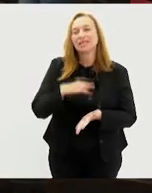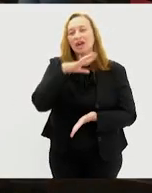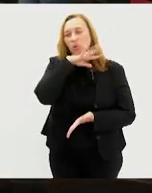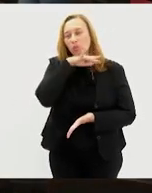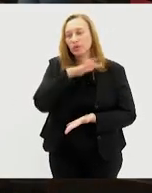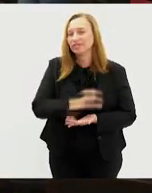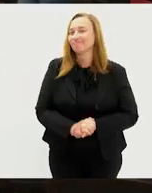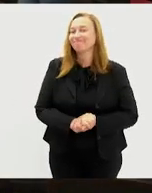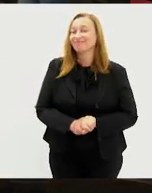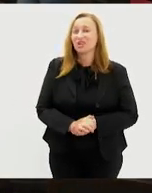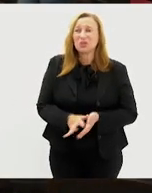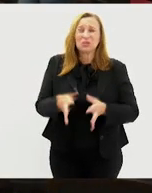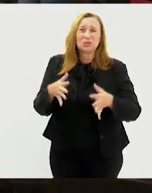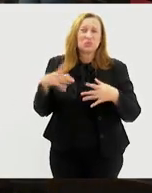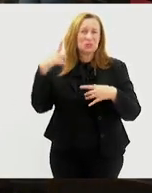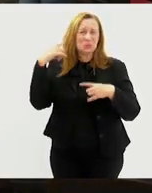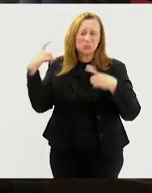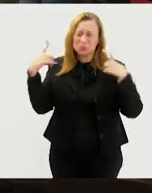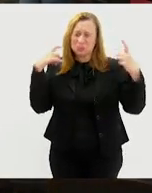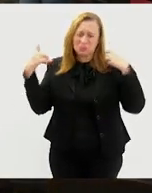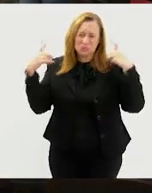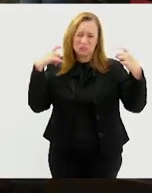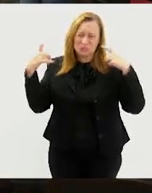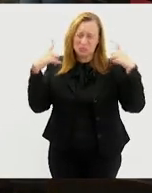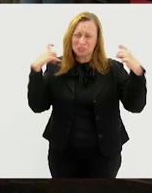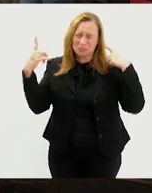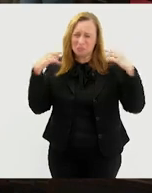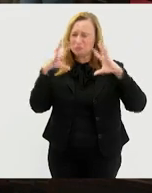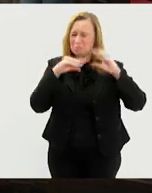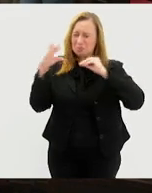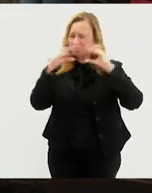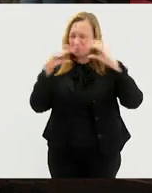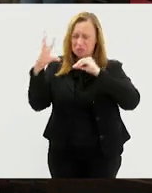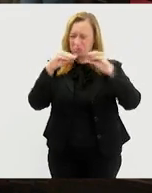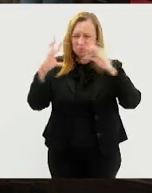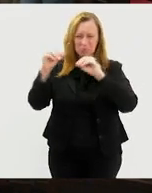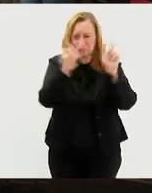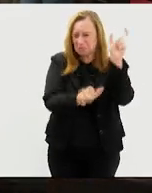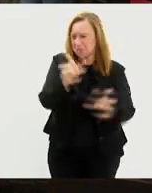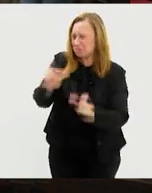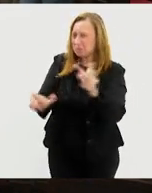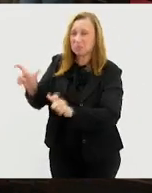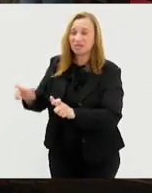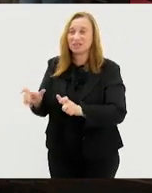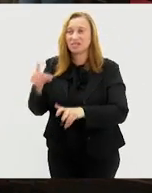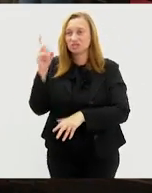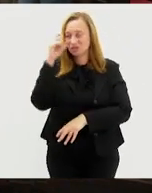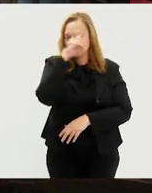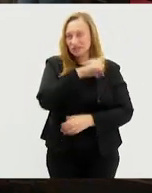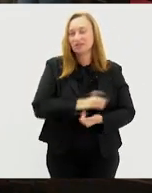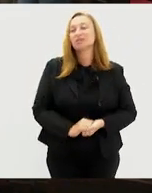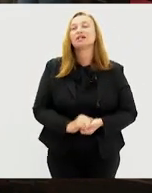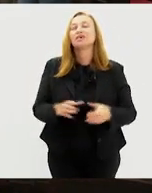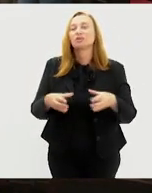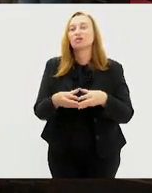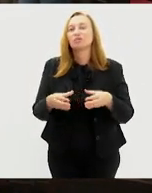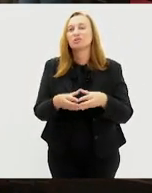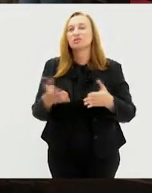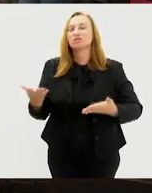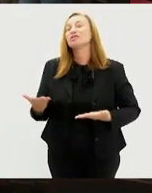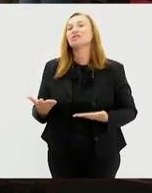porque o barulho é mu muita gente conversando muito difícil pela comissão de servidores